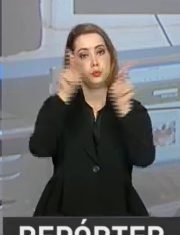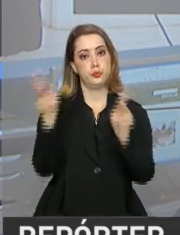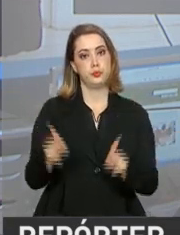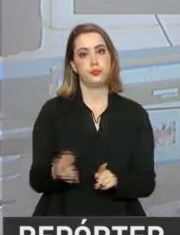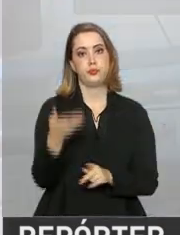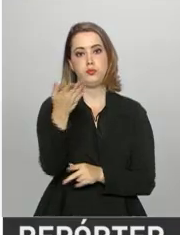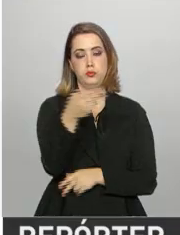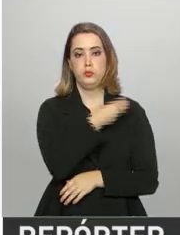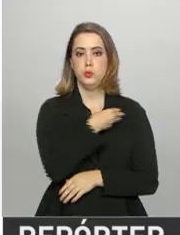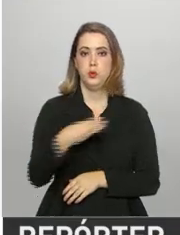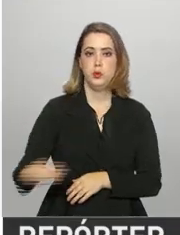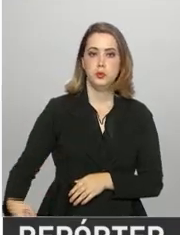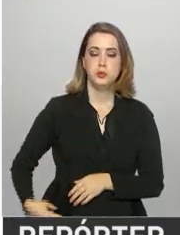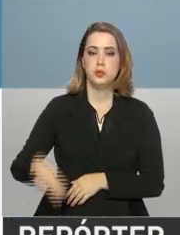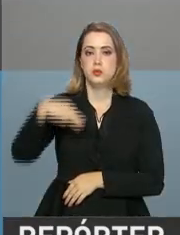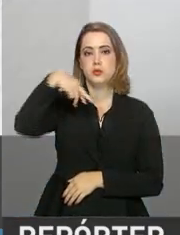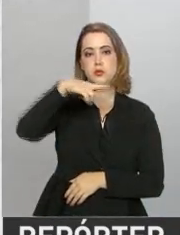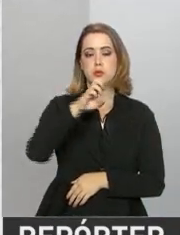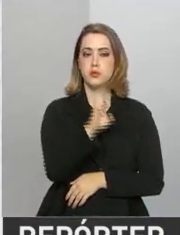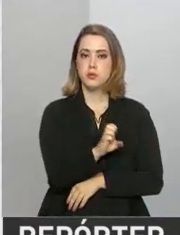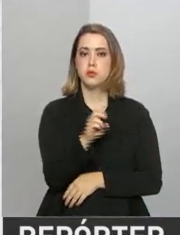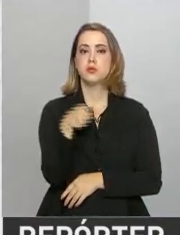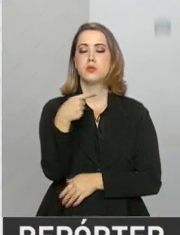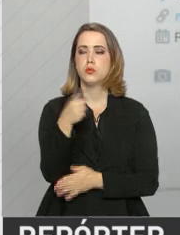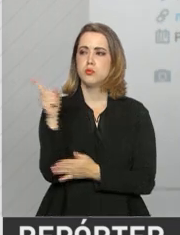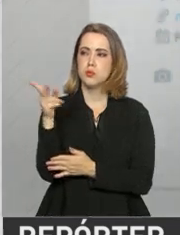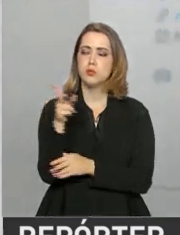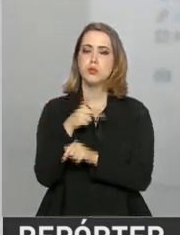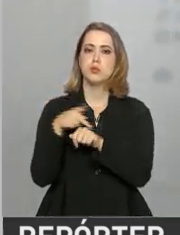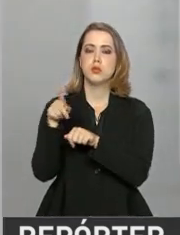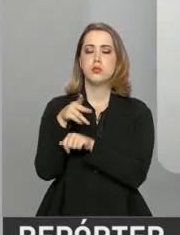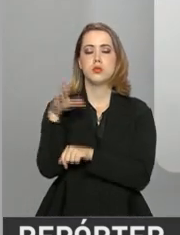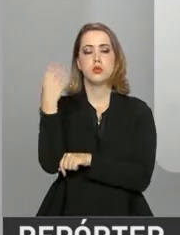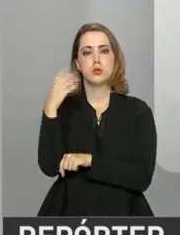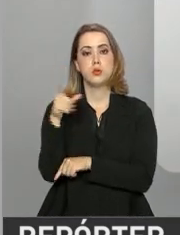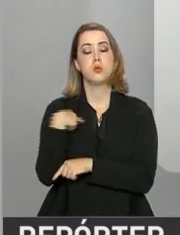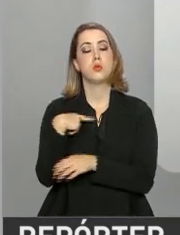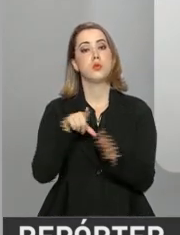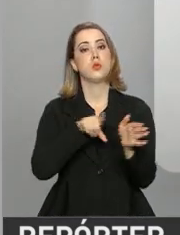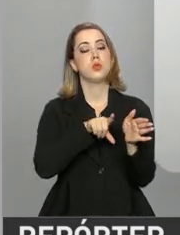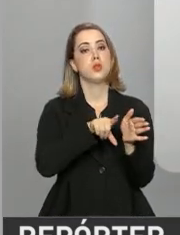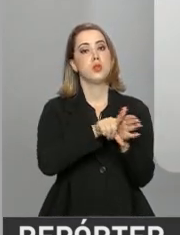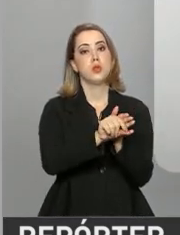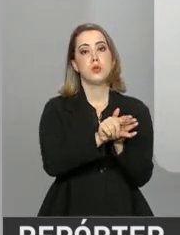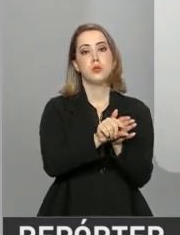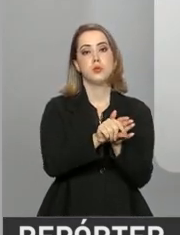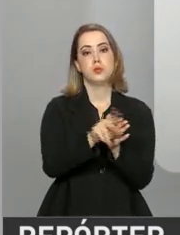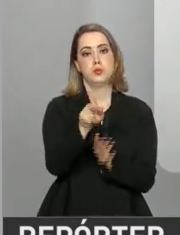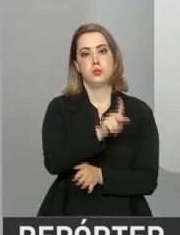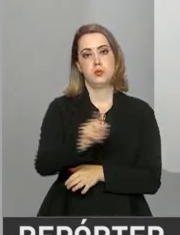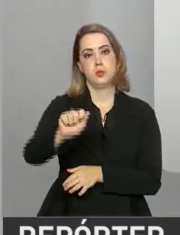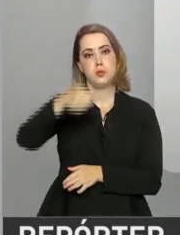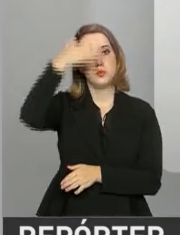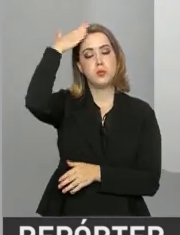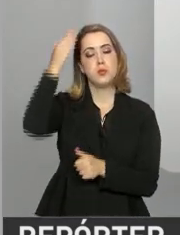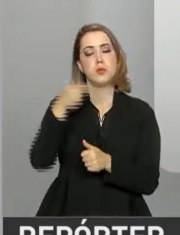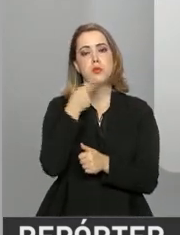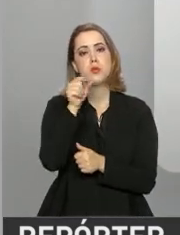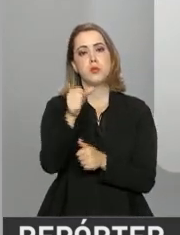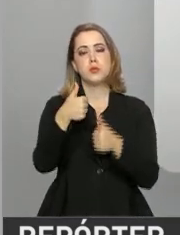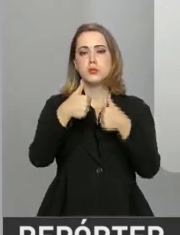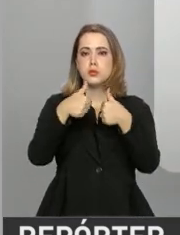ato aqui no Brasil o presidente Michel Temer postou em uma rede social que o Brasil está com a Colômbia neste dia